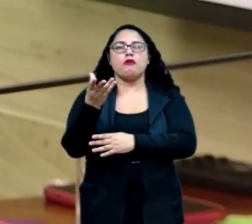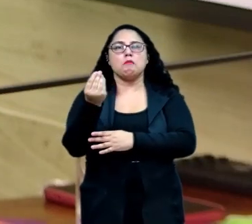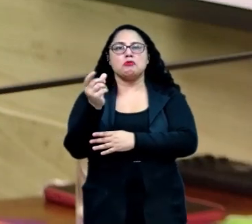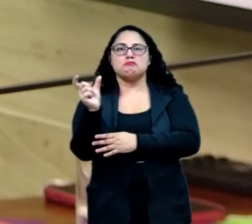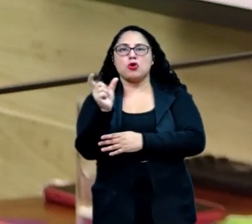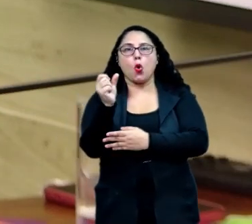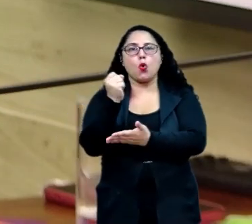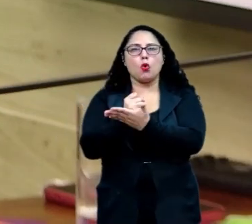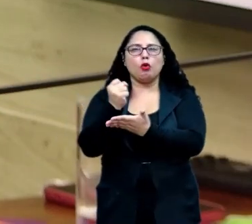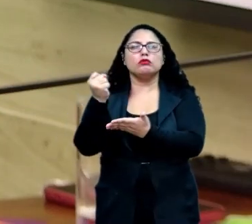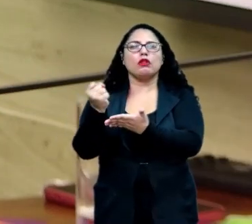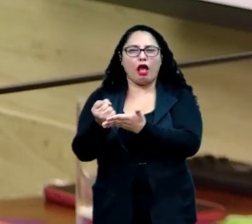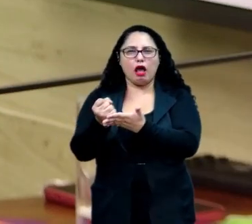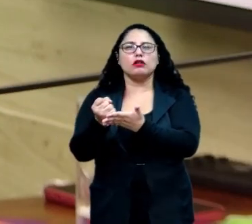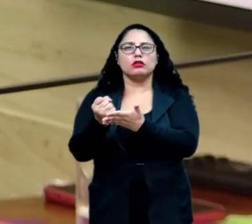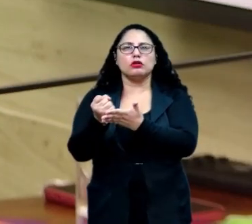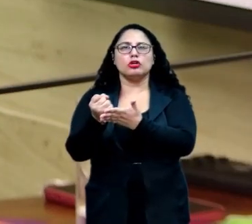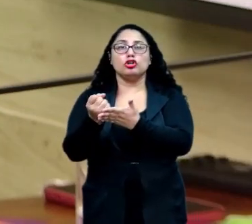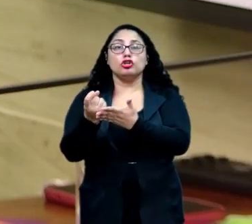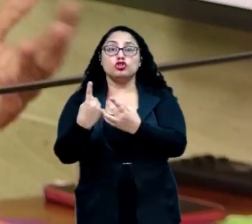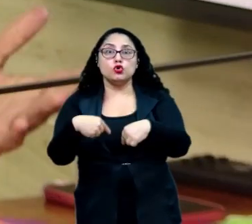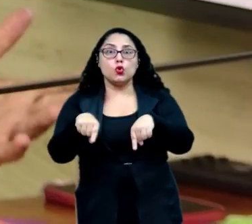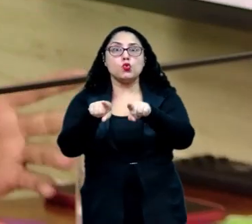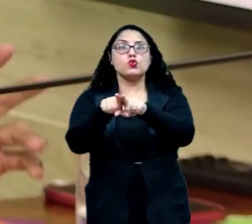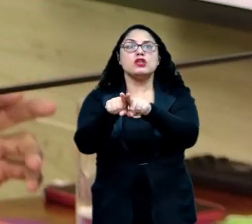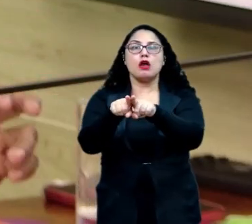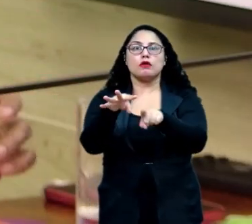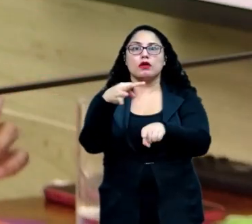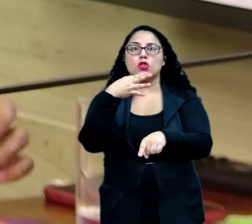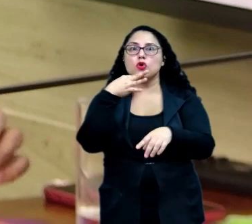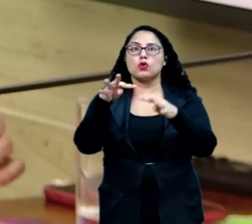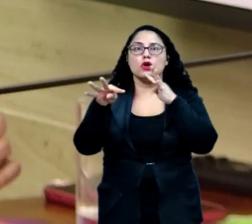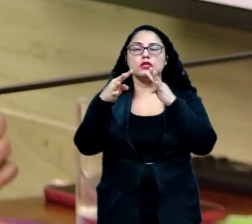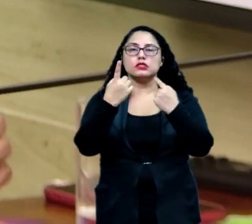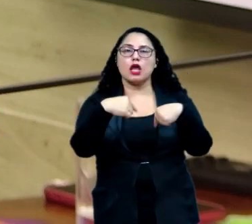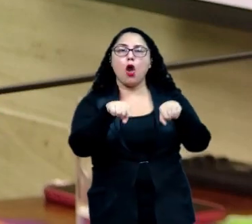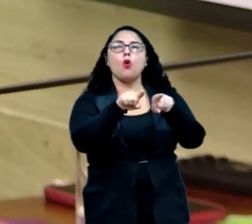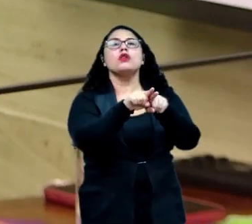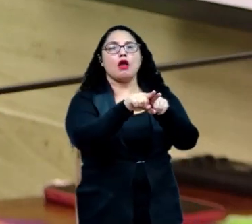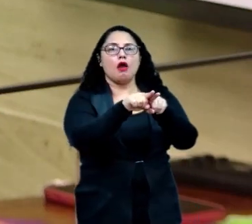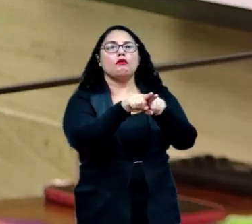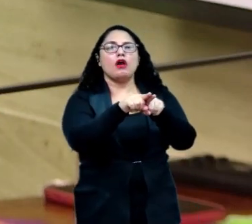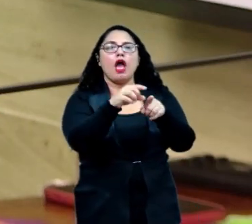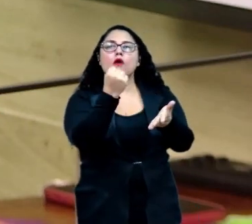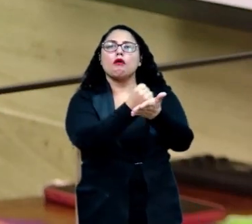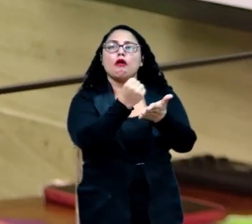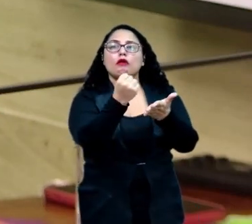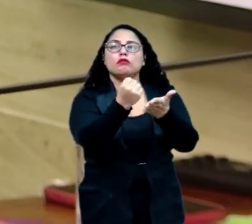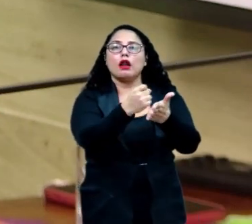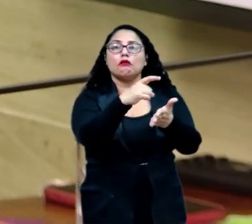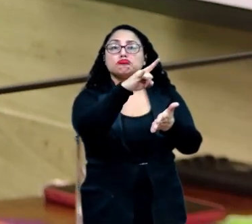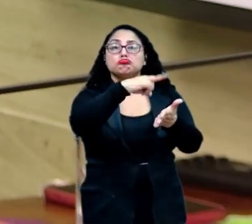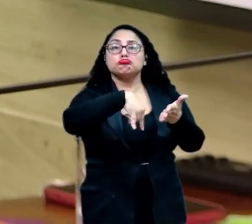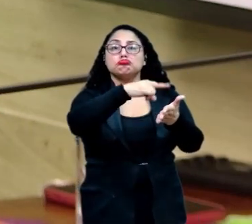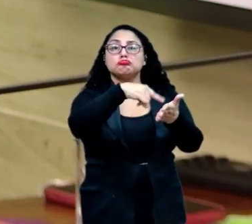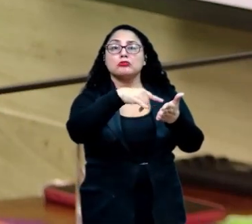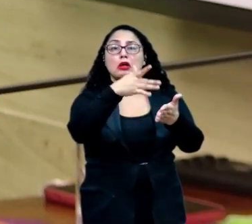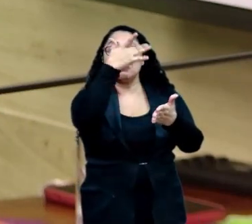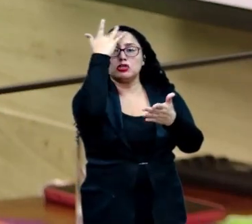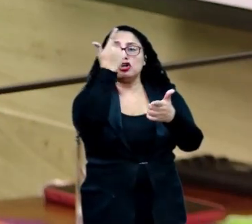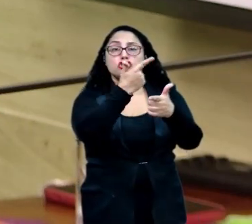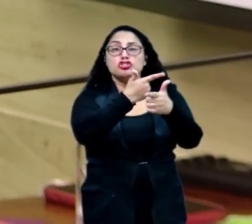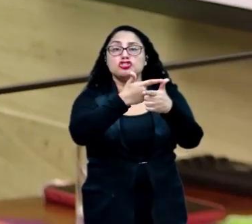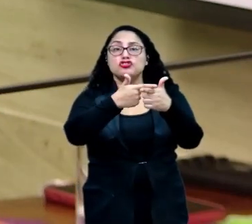o contrato de união, quando não tinha reconhecimento das uniões. Era um contrato em que pessoas